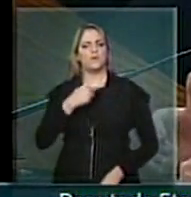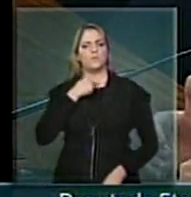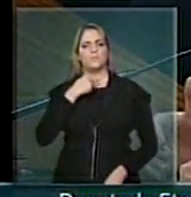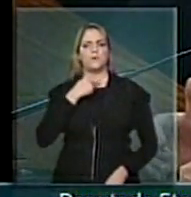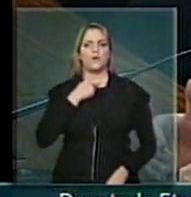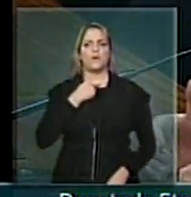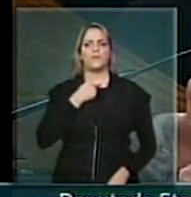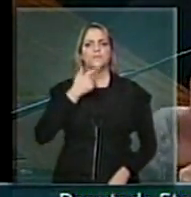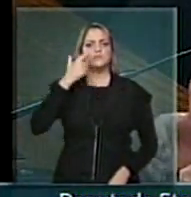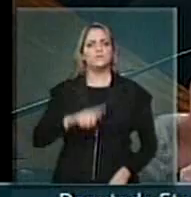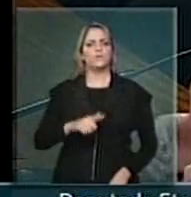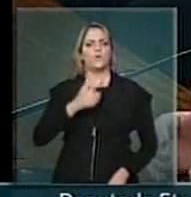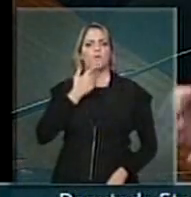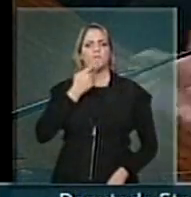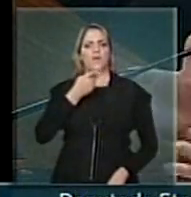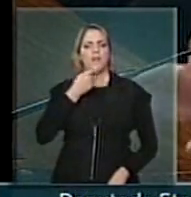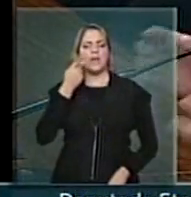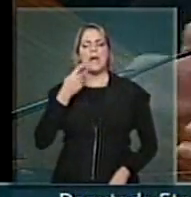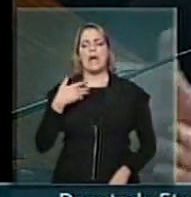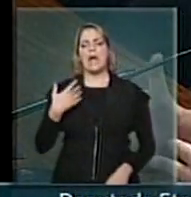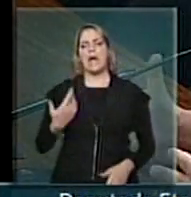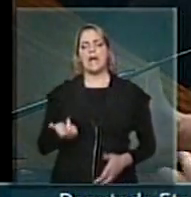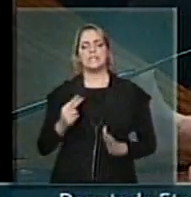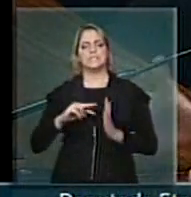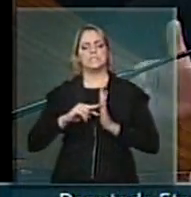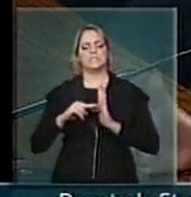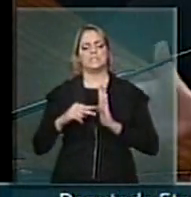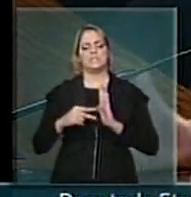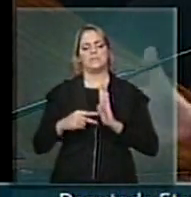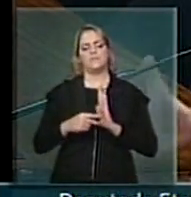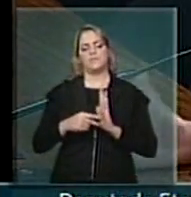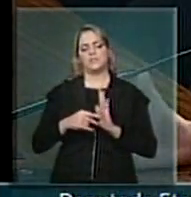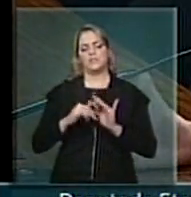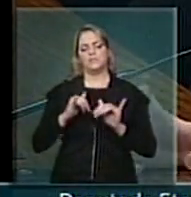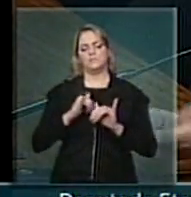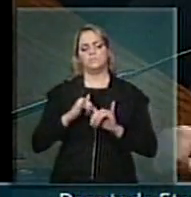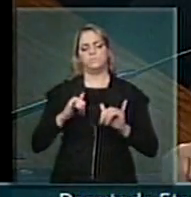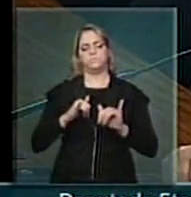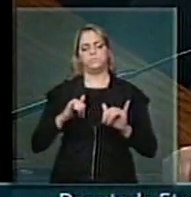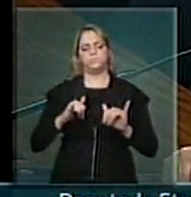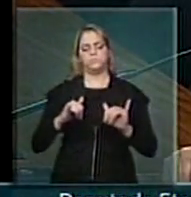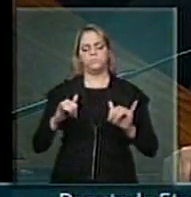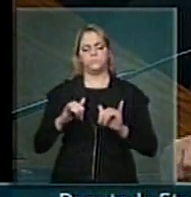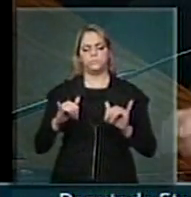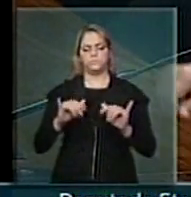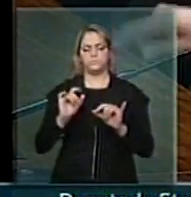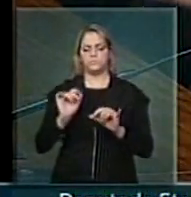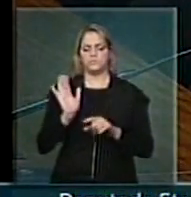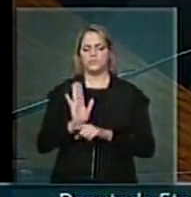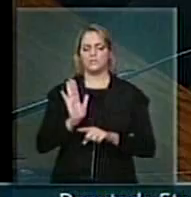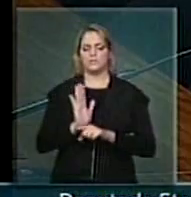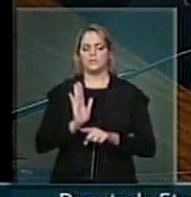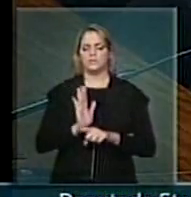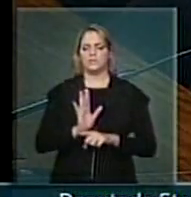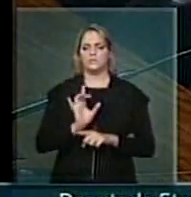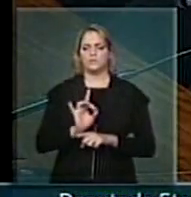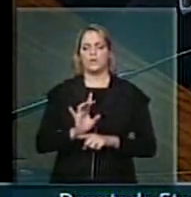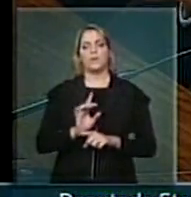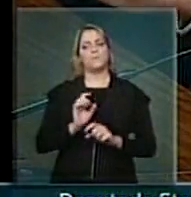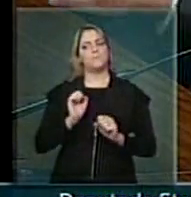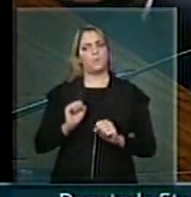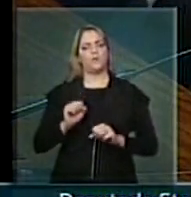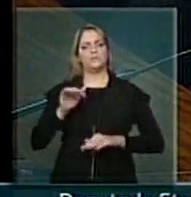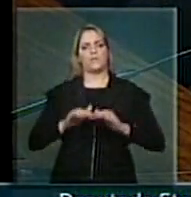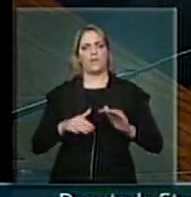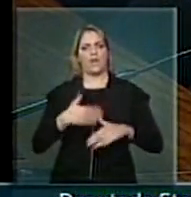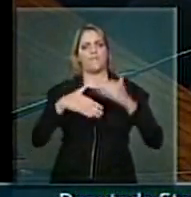aqui o discurso de que isso signifique definitivamente benefício. Pode significar avanços de